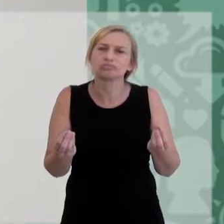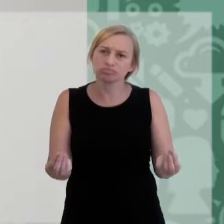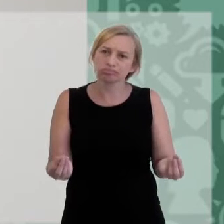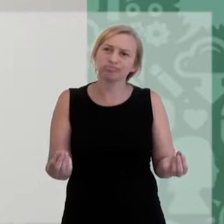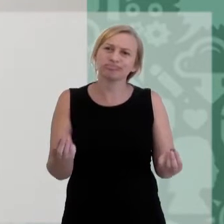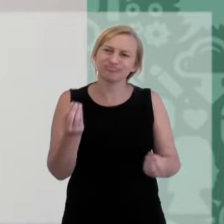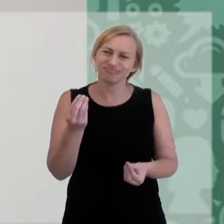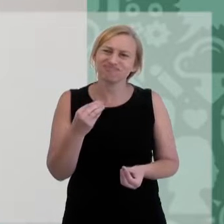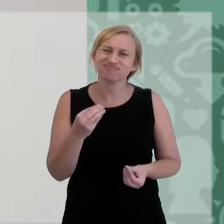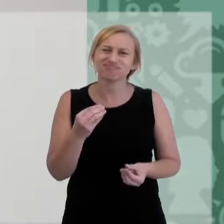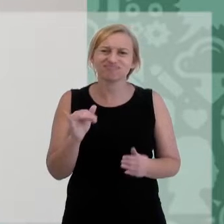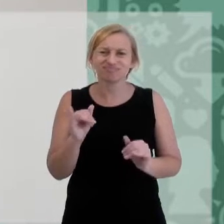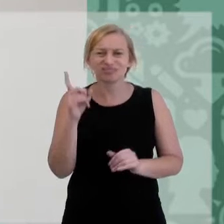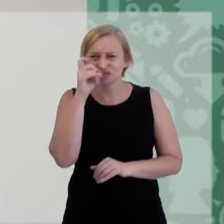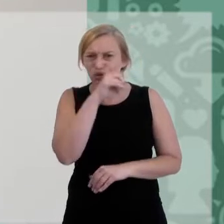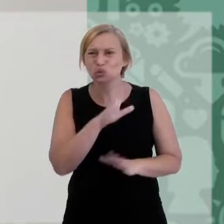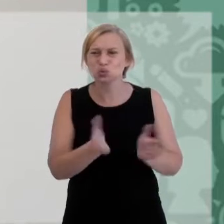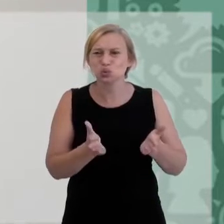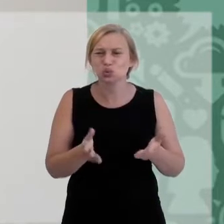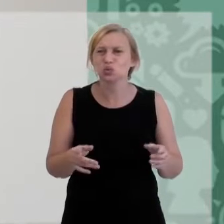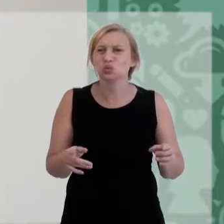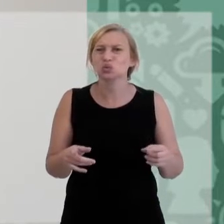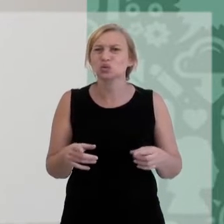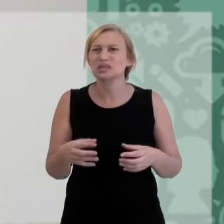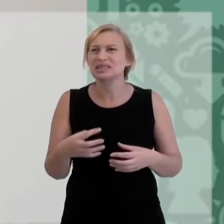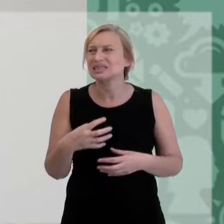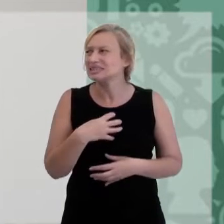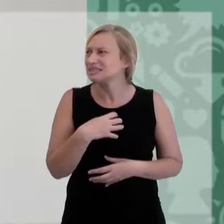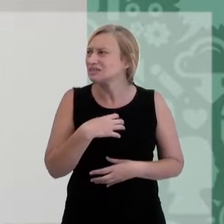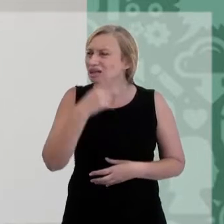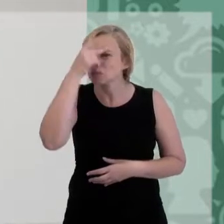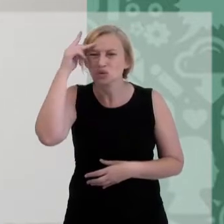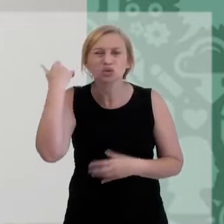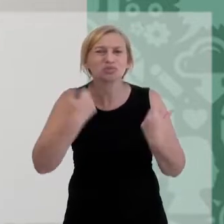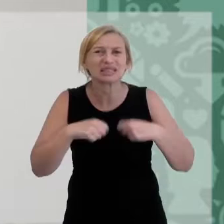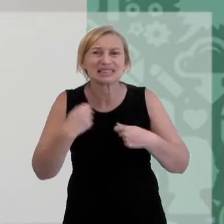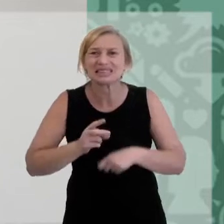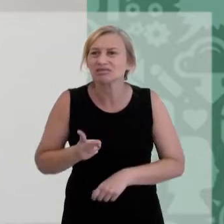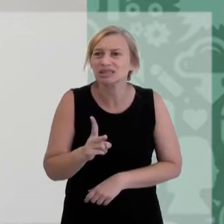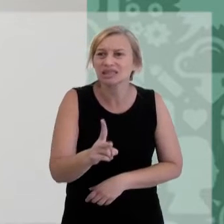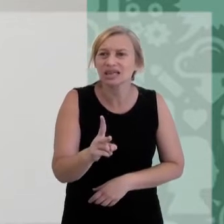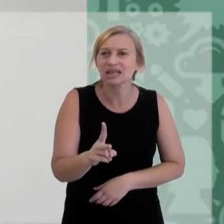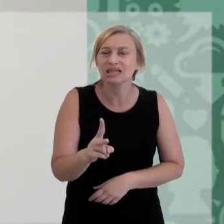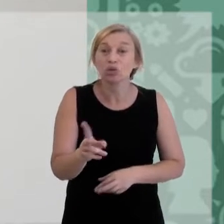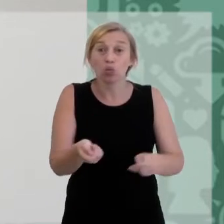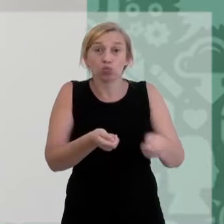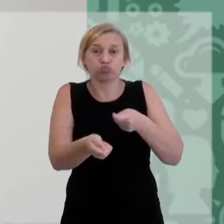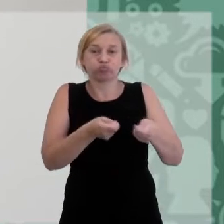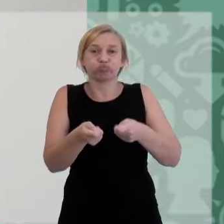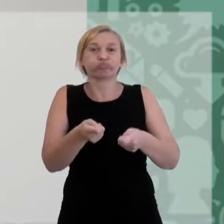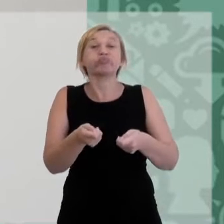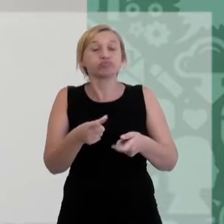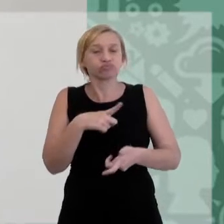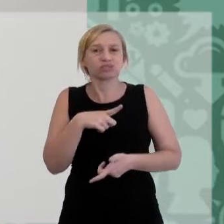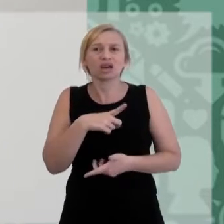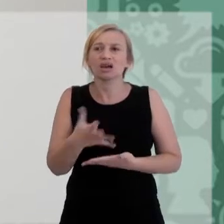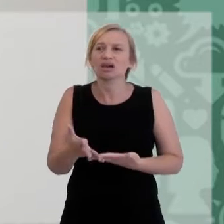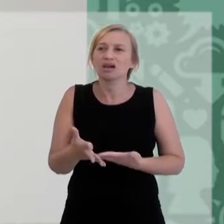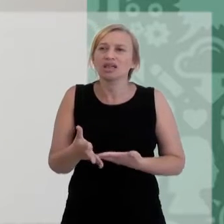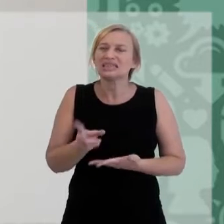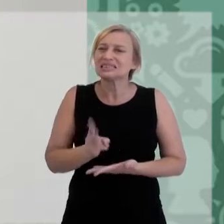fragilizadas atualmente, e uma sensação de que as pessoas precisam estar sempre sob controle,